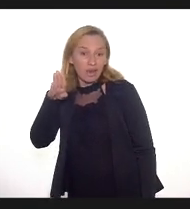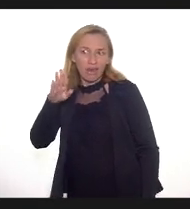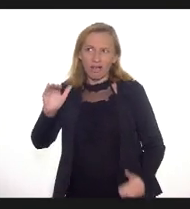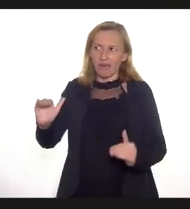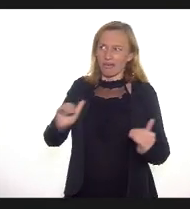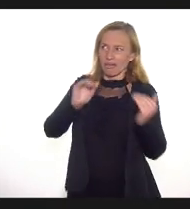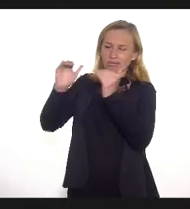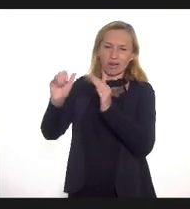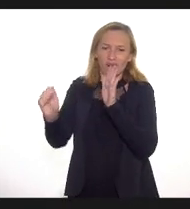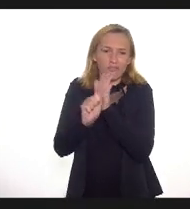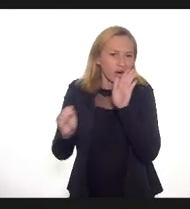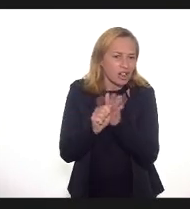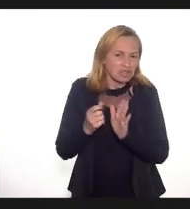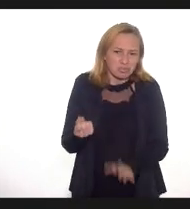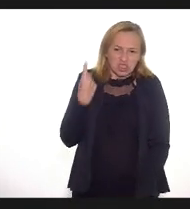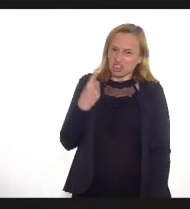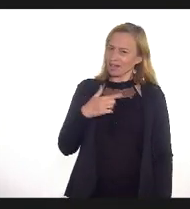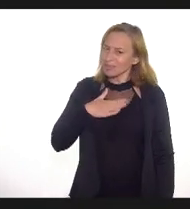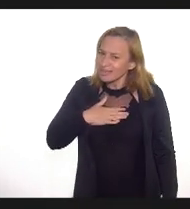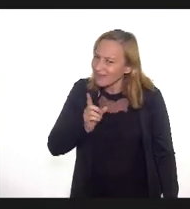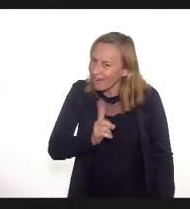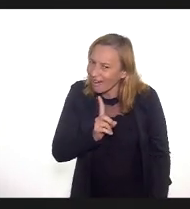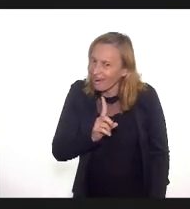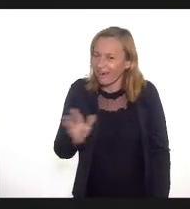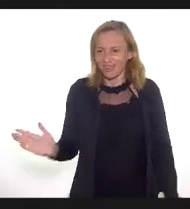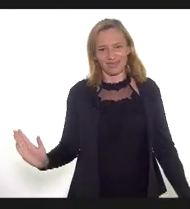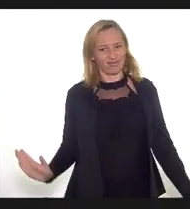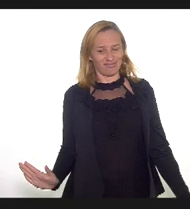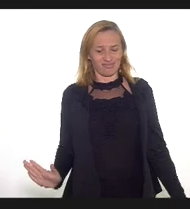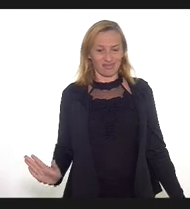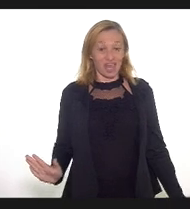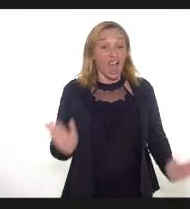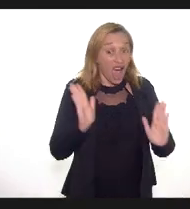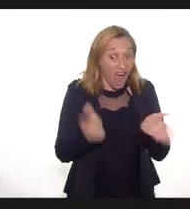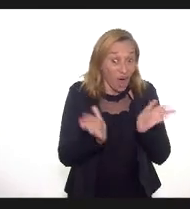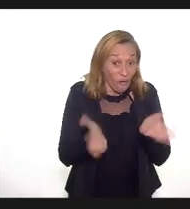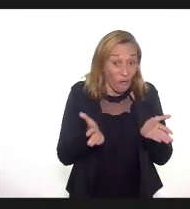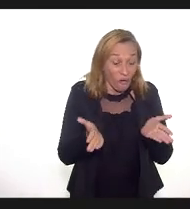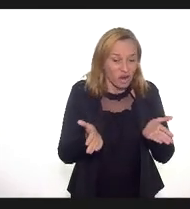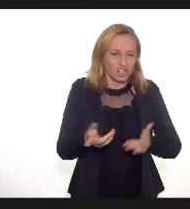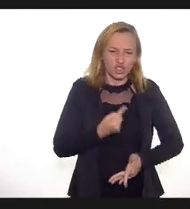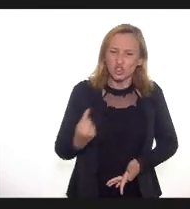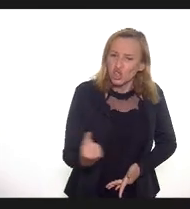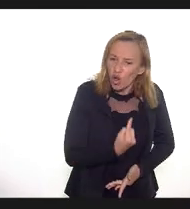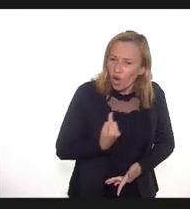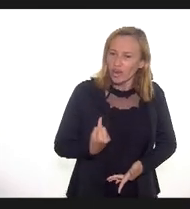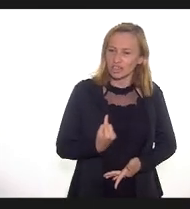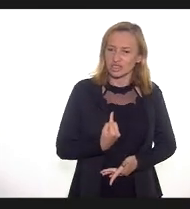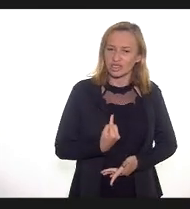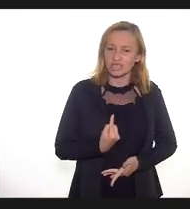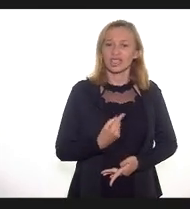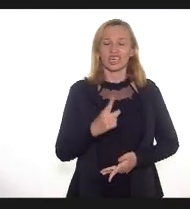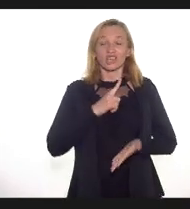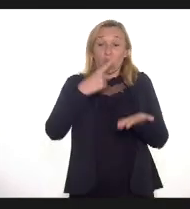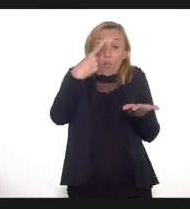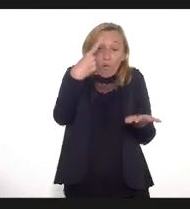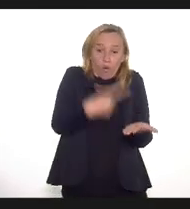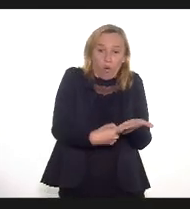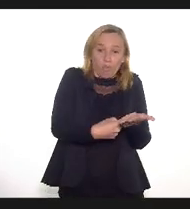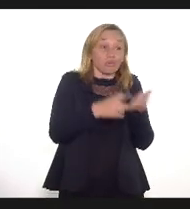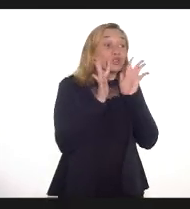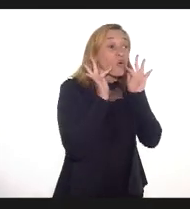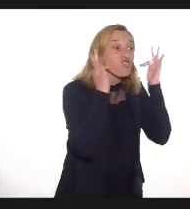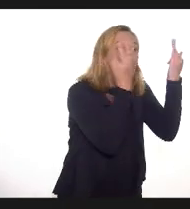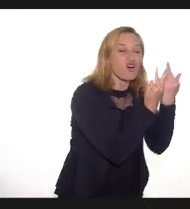aí a maconha. Também não me estranha, não me causa nenhuma espécie. Agora, nós que temos o compromisso com a